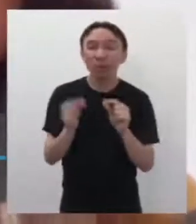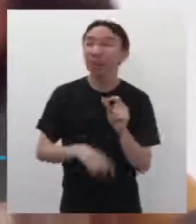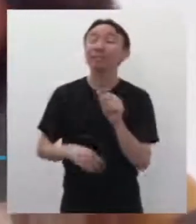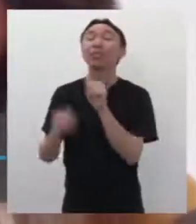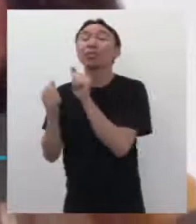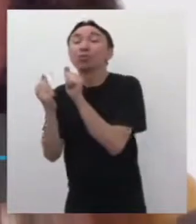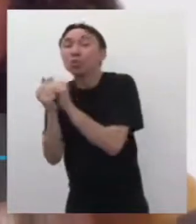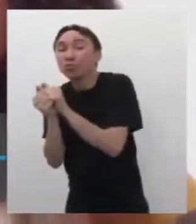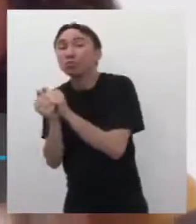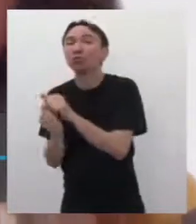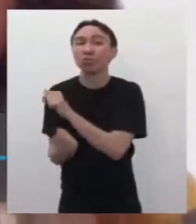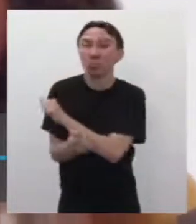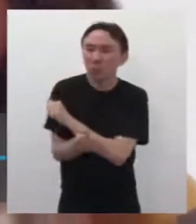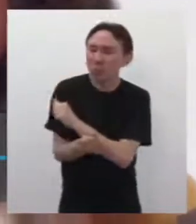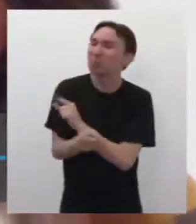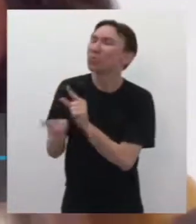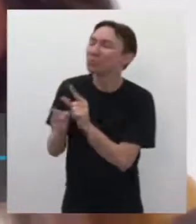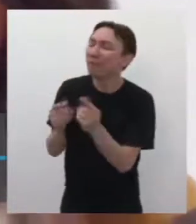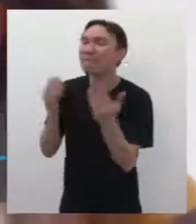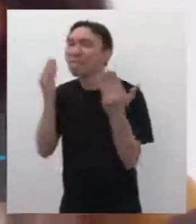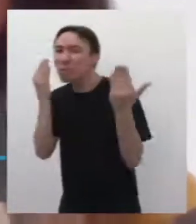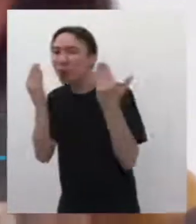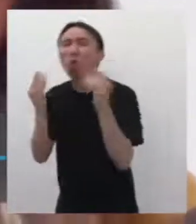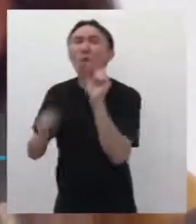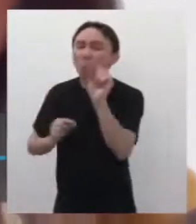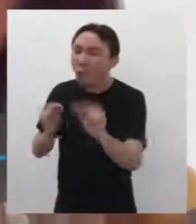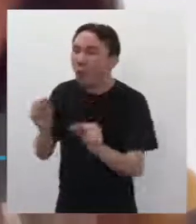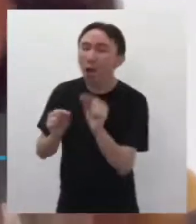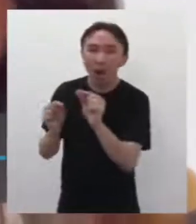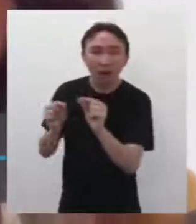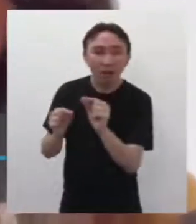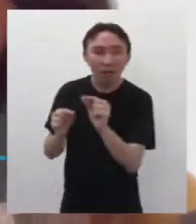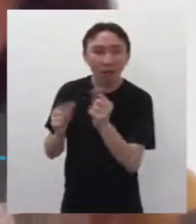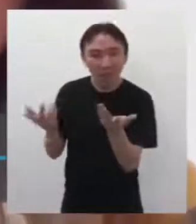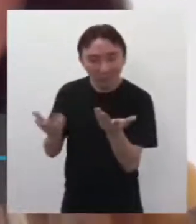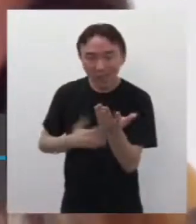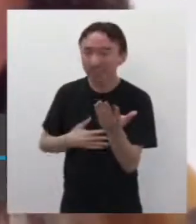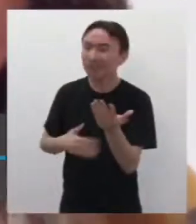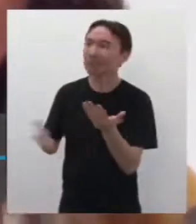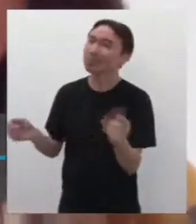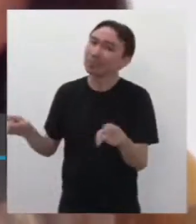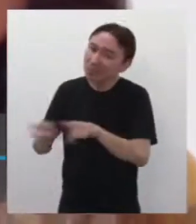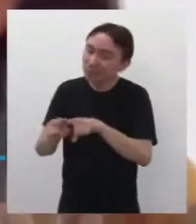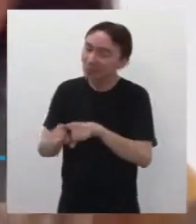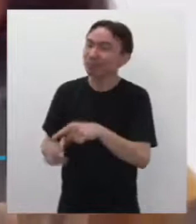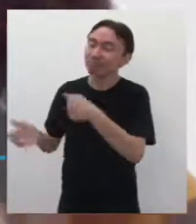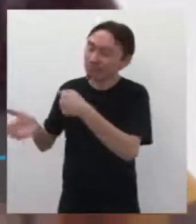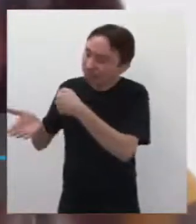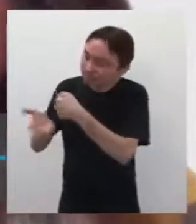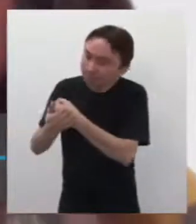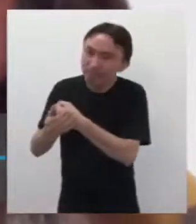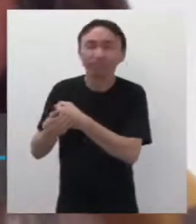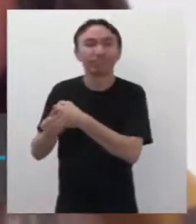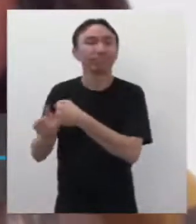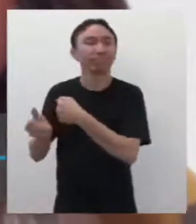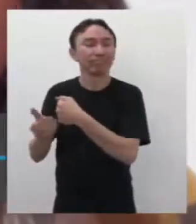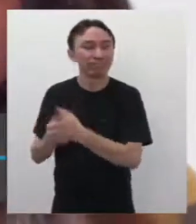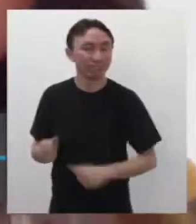são esses gaps de aprendizagem e acolher. E aí...